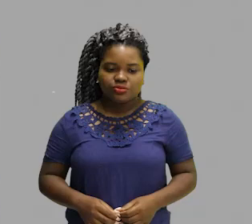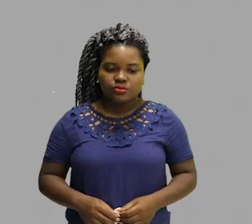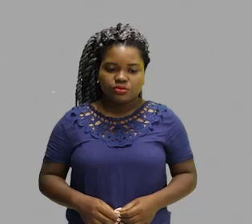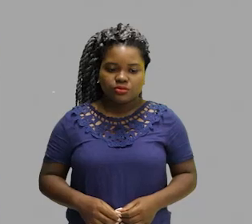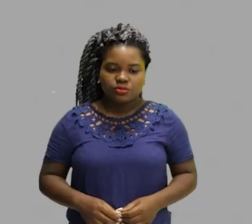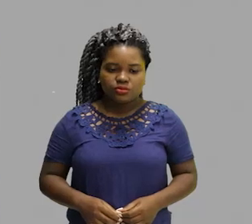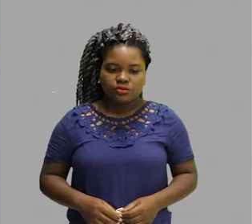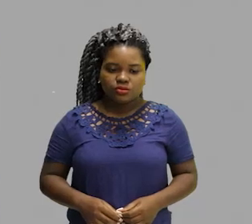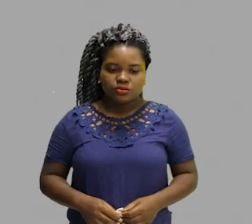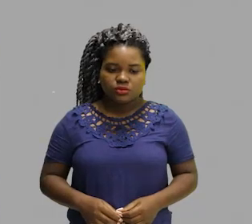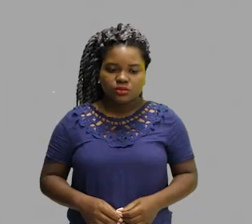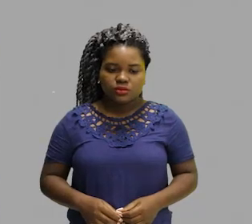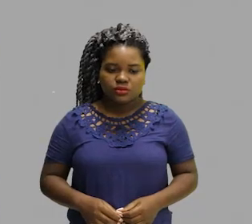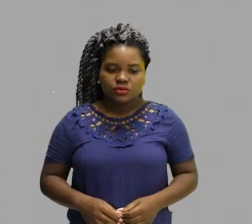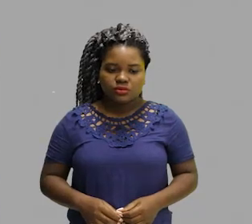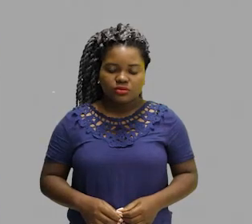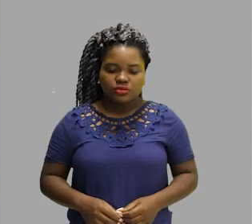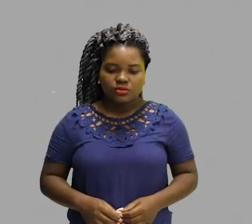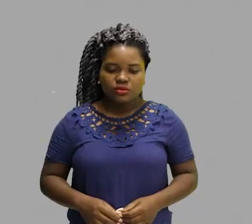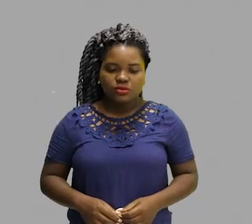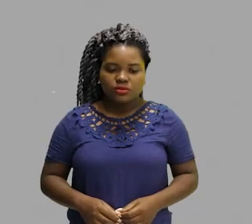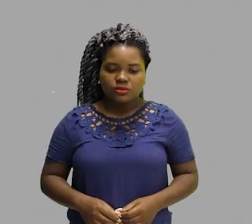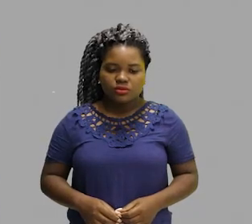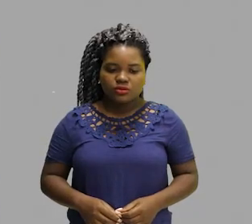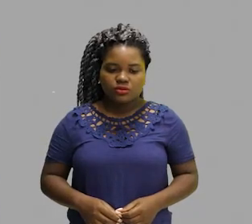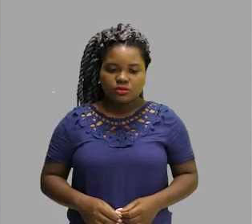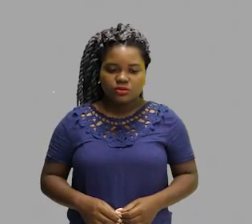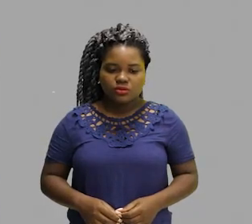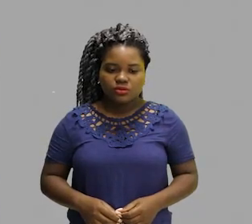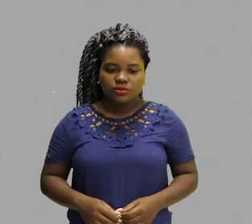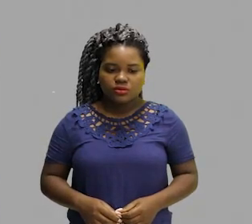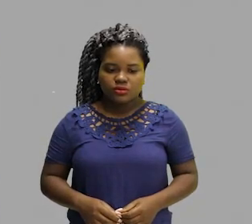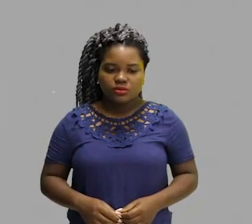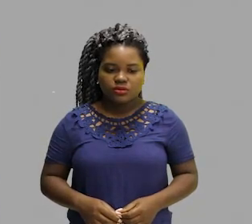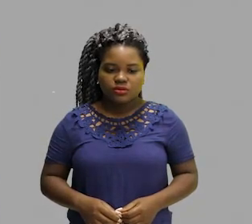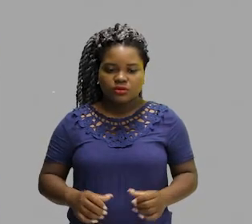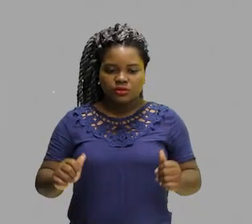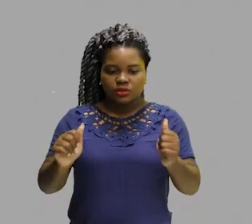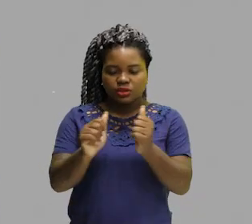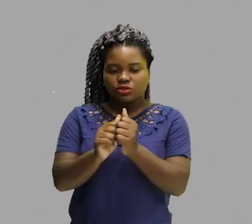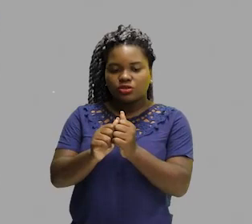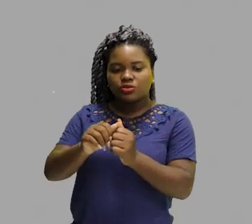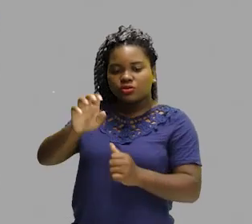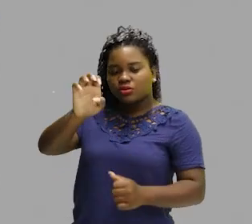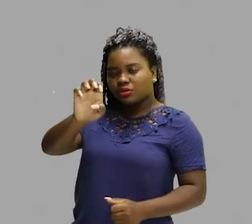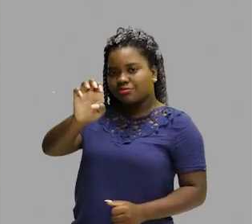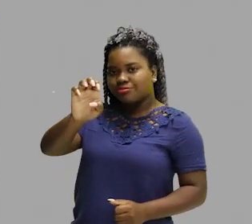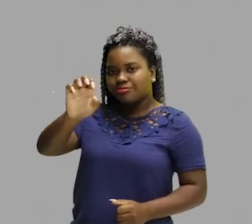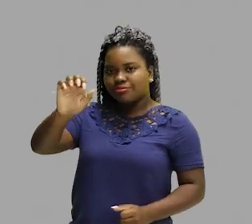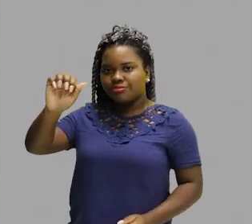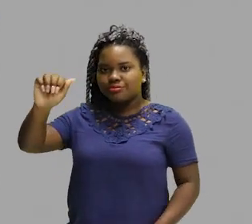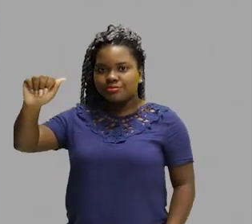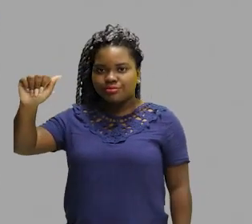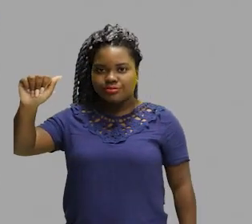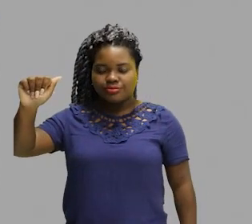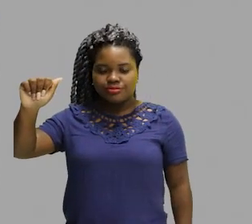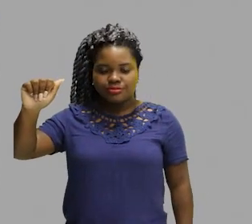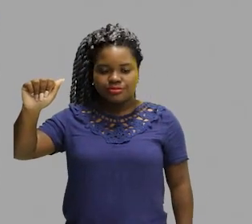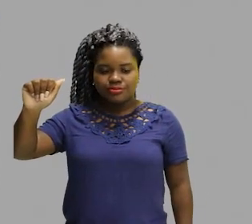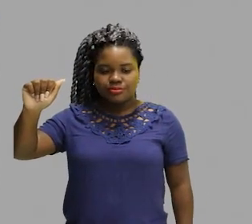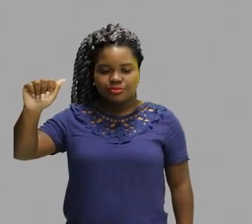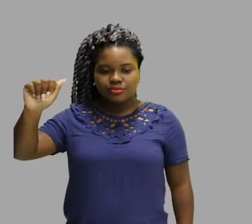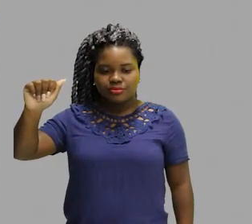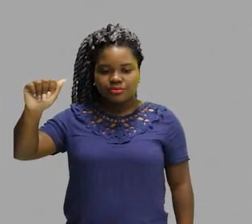pó e areia. Aí, no caso, eu vou juntar o i e o a. Só sobrou pó